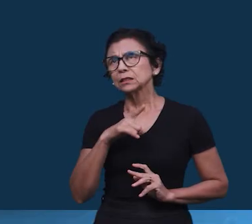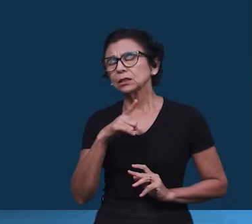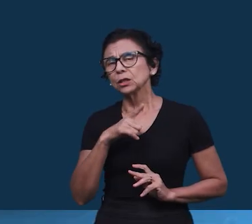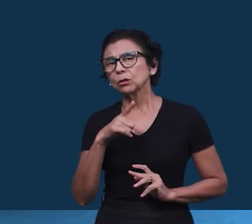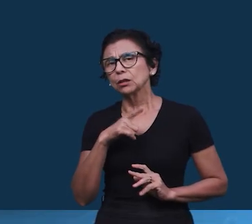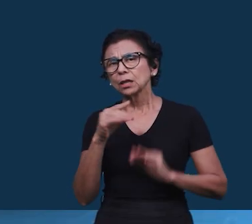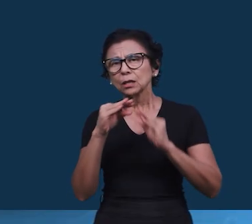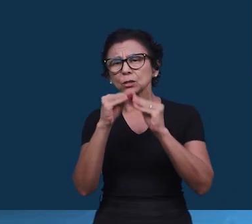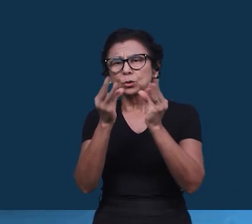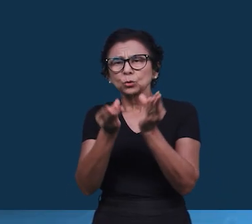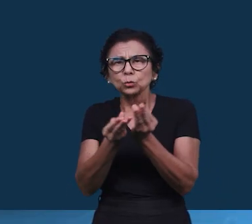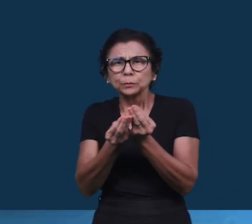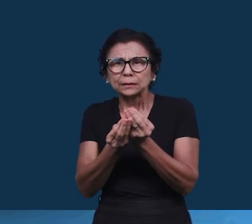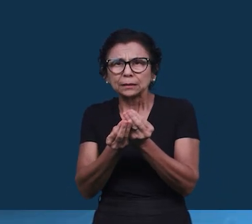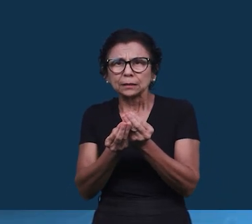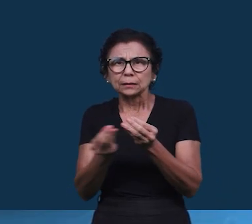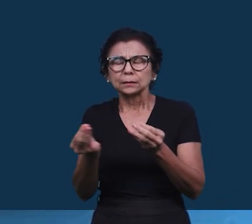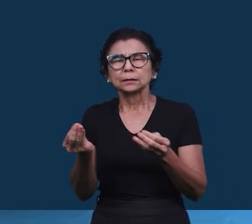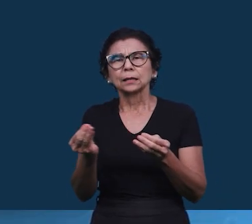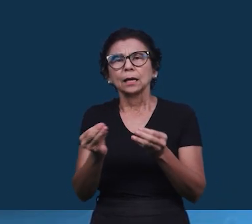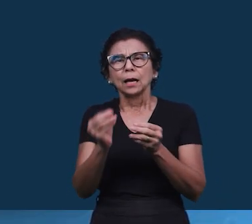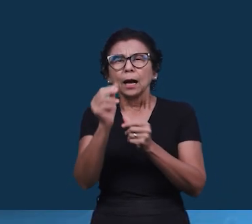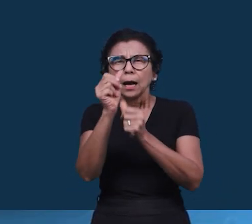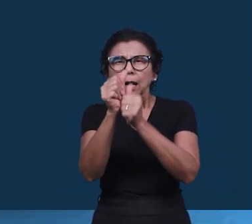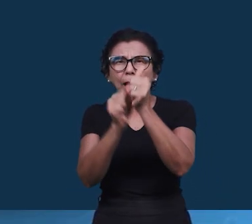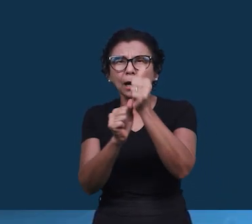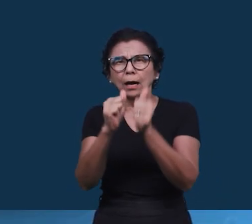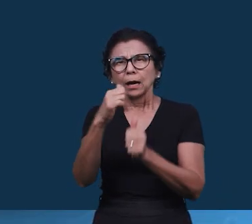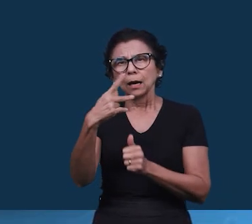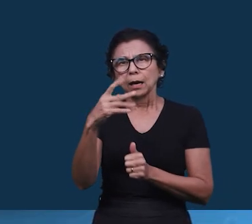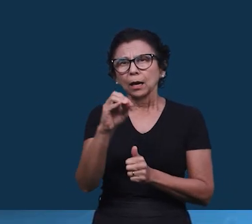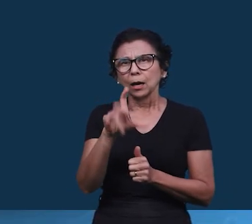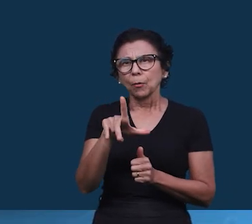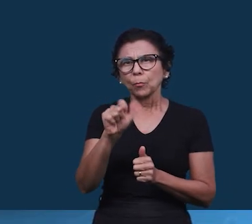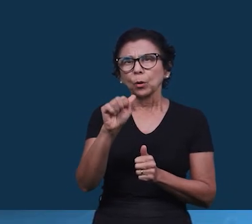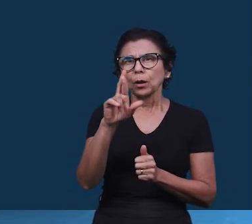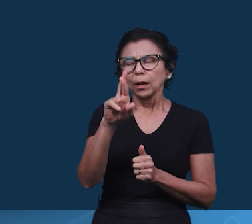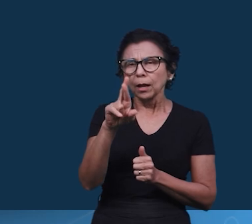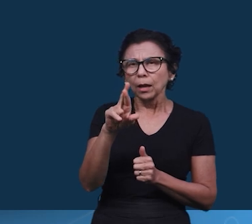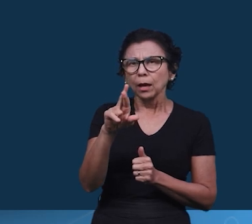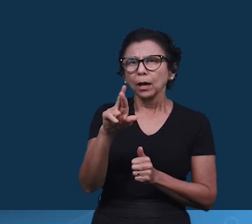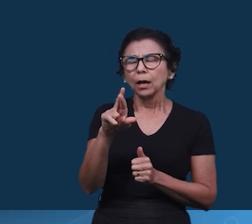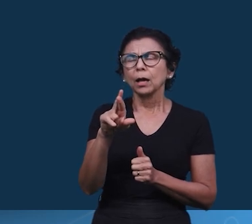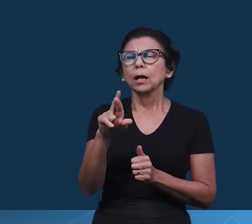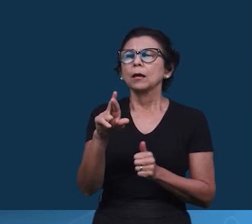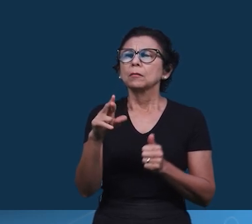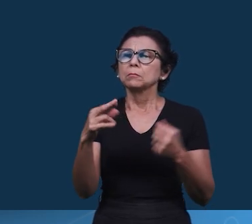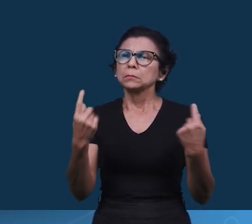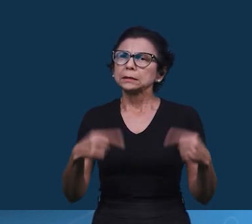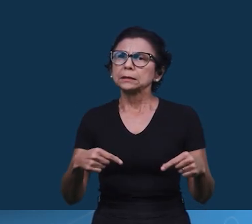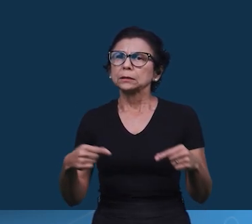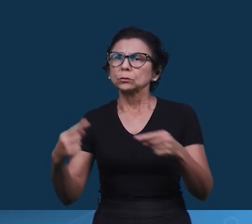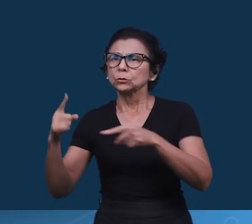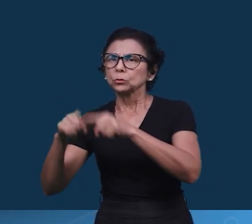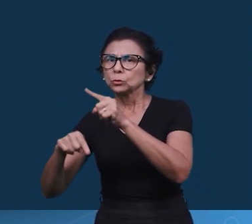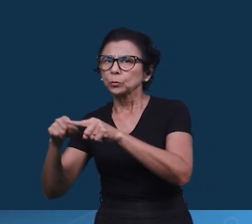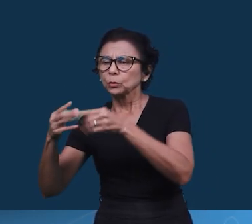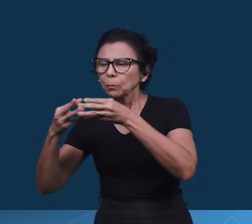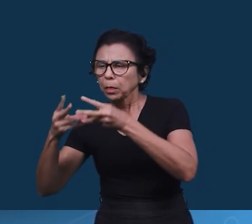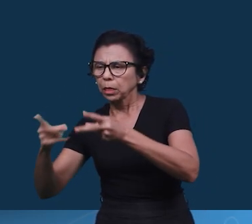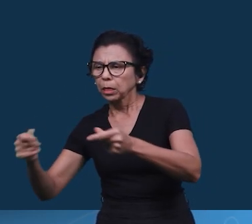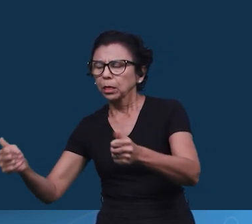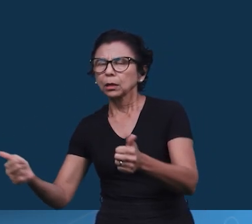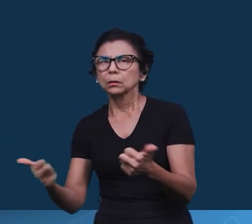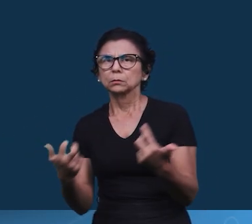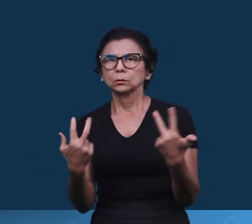uma substância apolar, ela é melhor solúvel em um solvente também apolar. Se